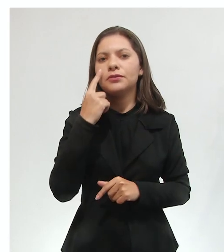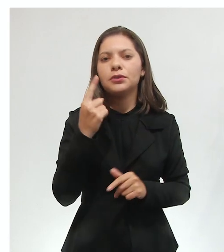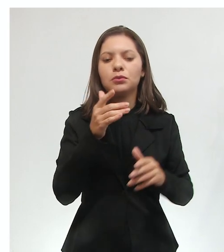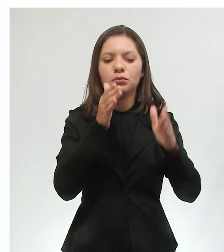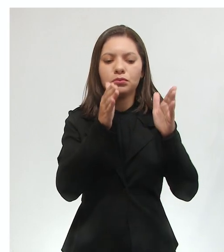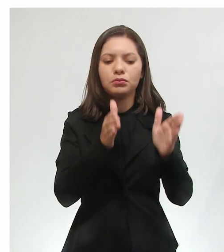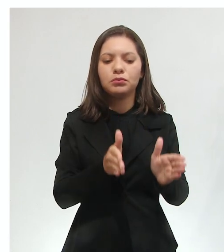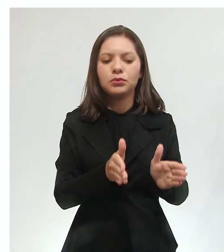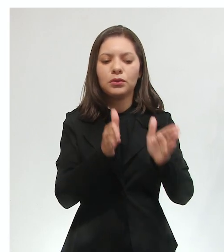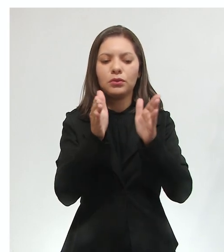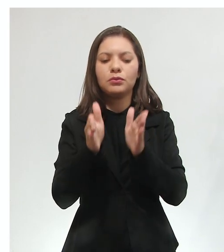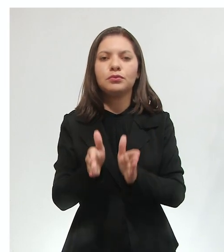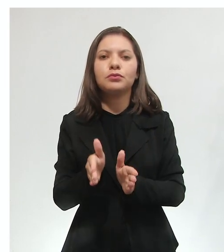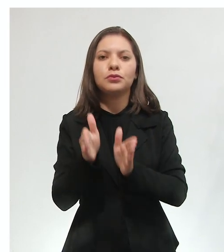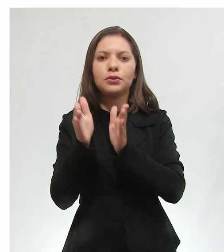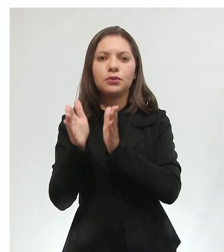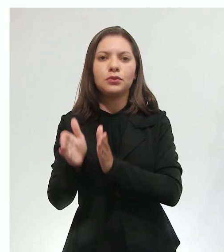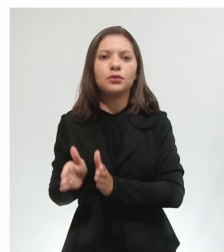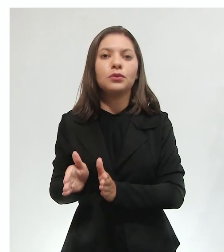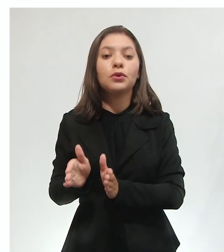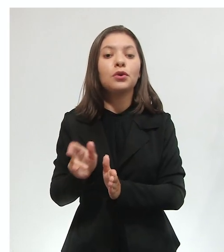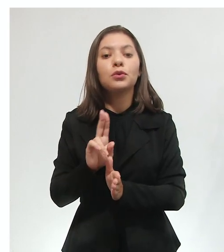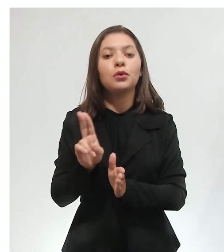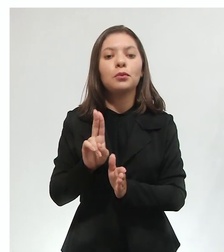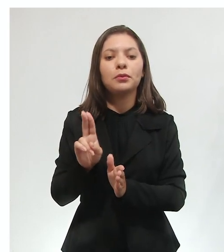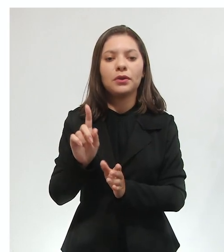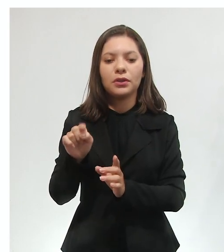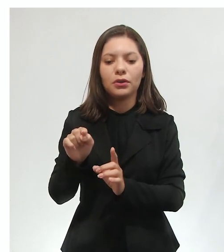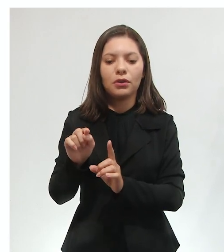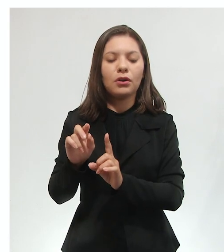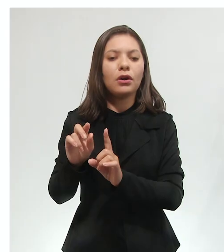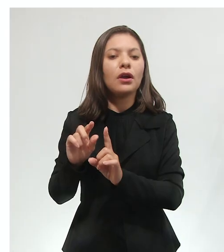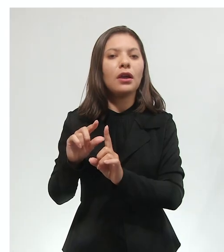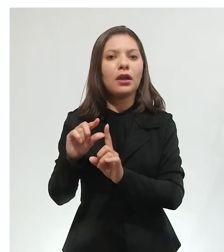nesse caso, o nome de unidades,